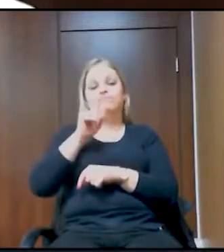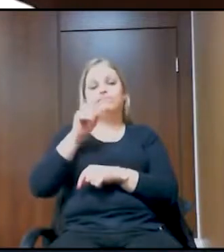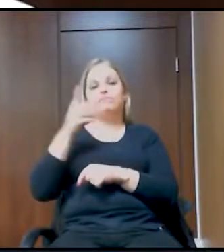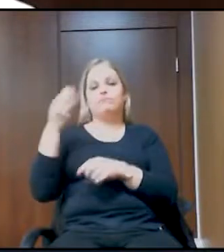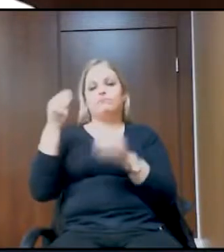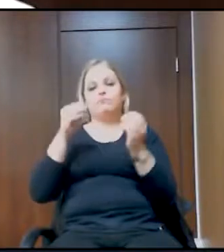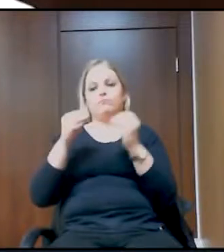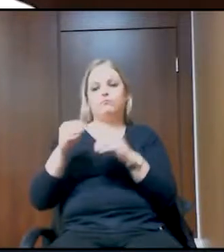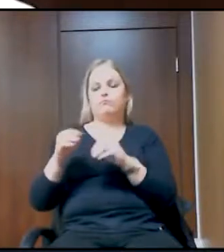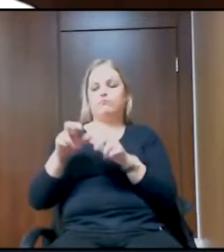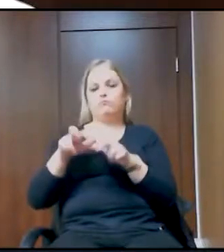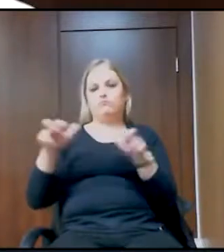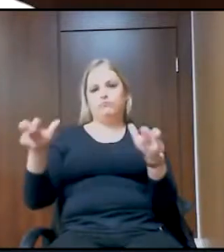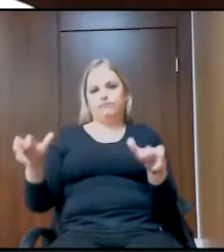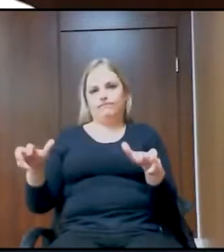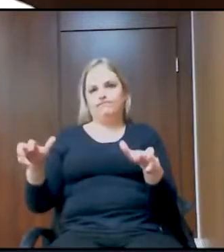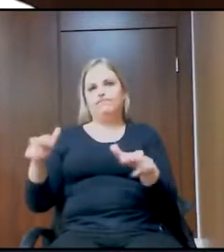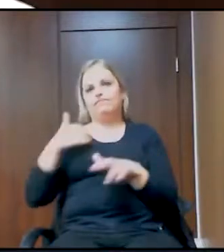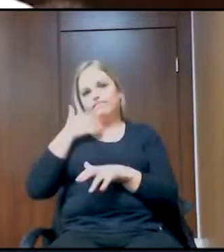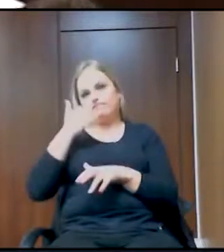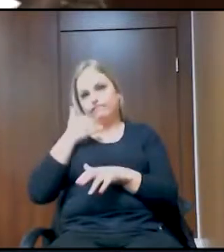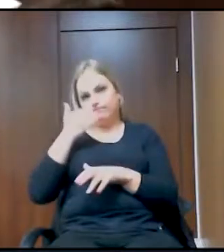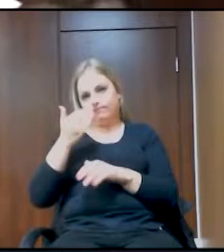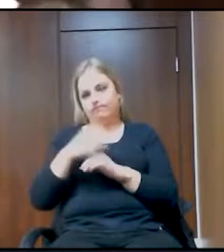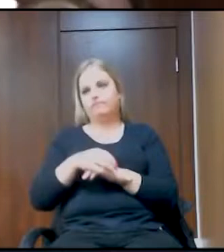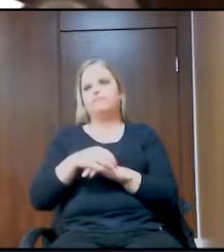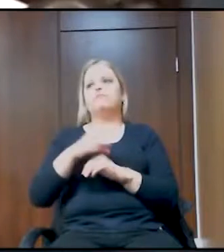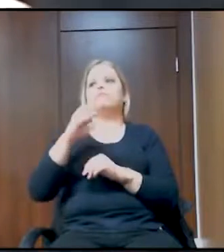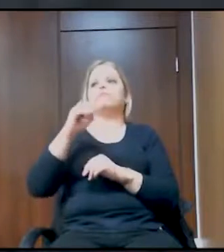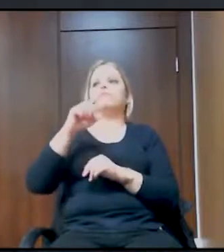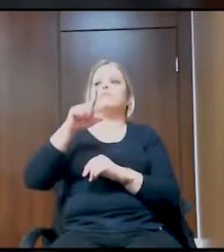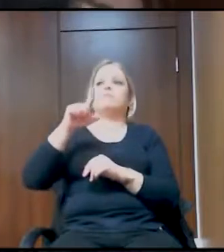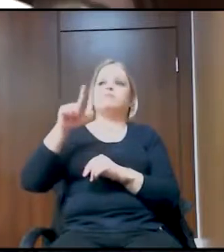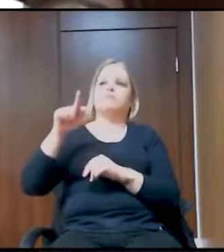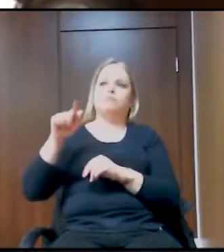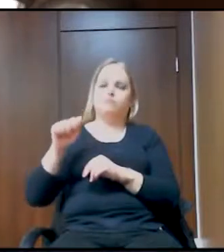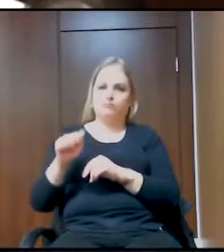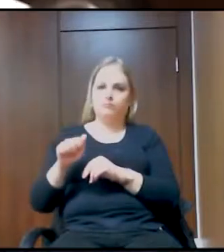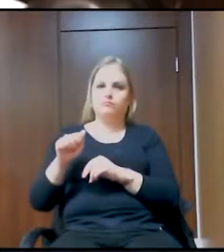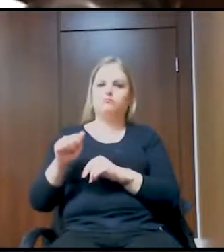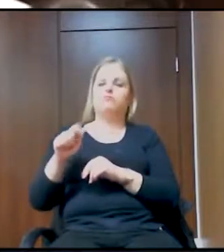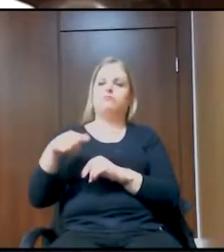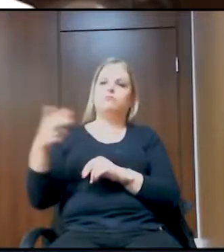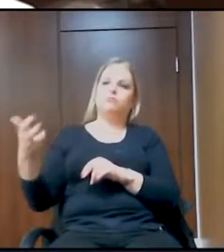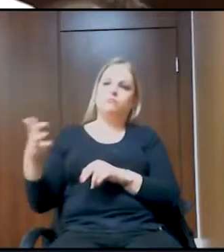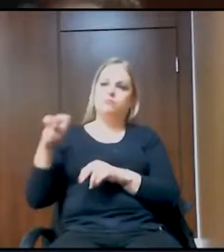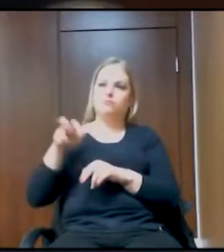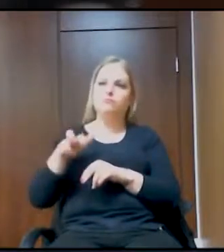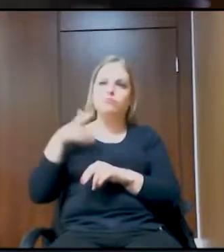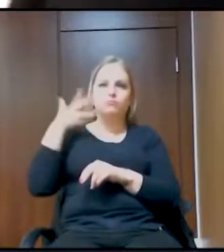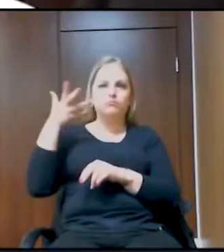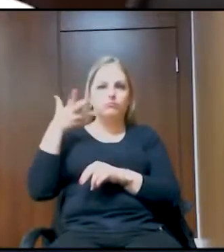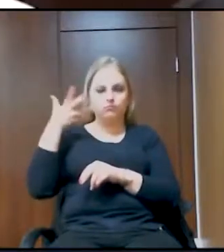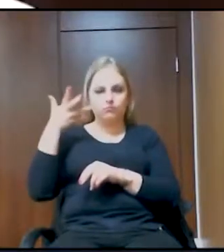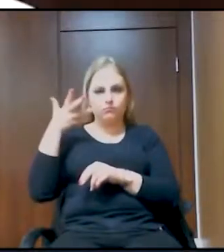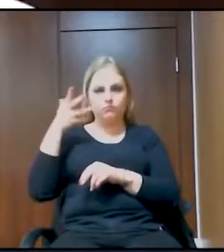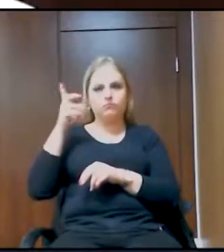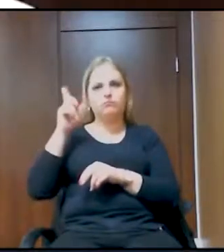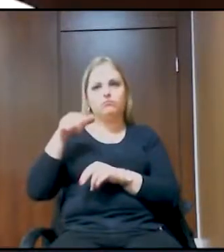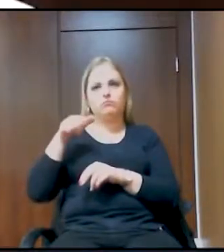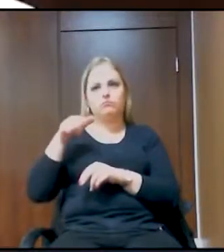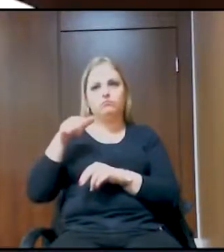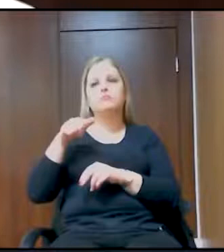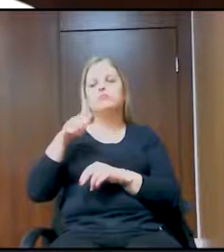todos eles na mesa, e a dona Olga, ela veio, né, representando a entidade, veio fazer a fala na perspectiva da